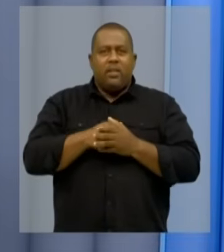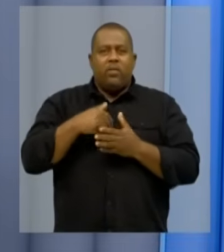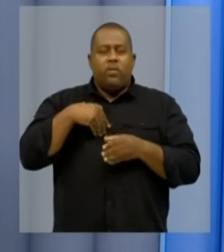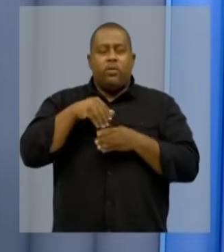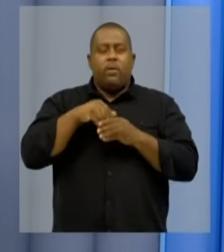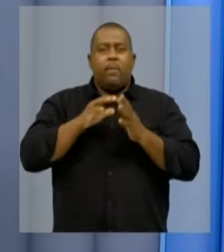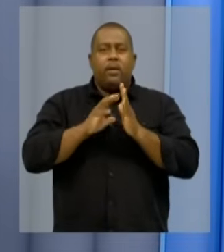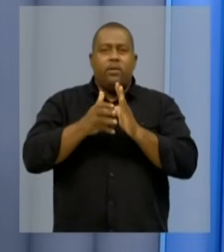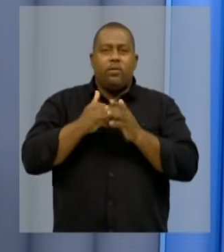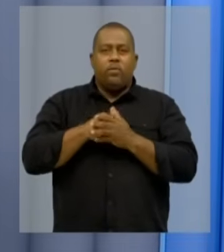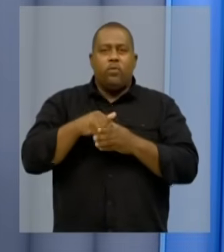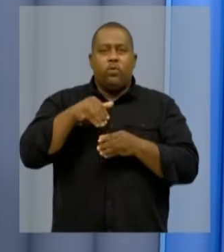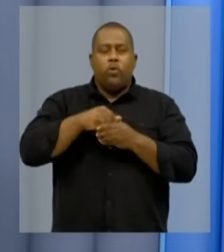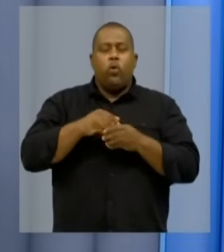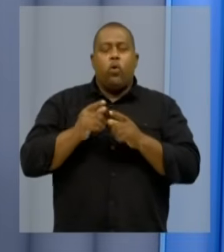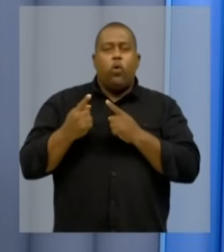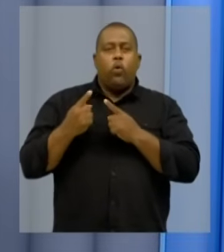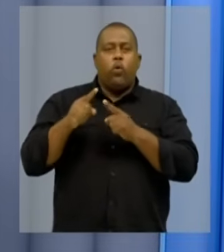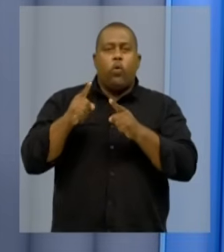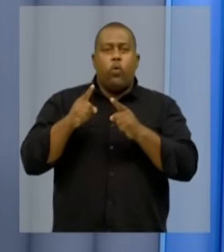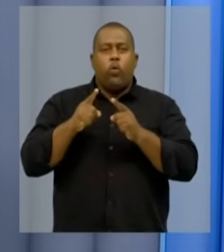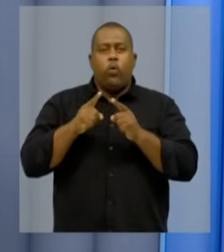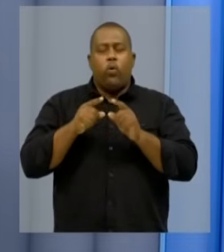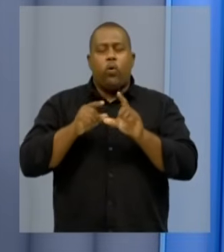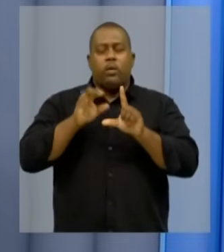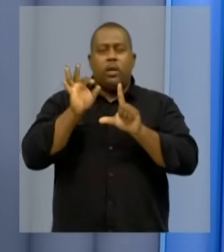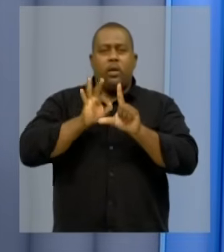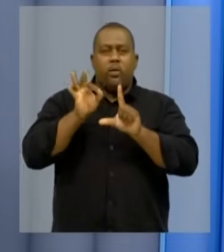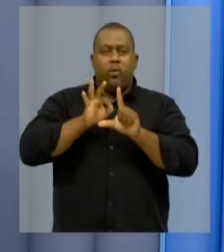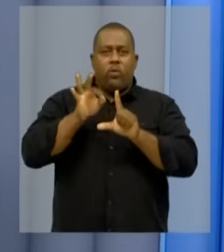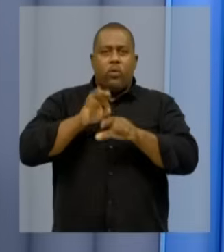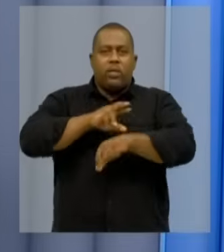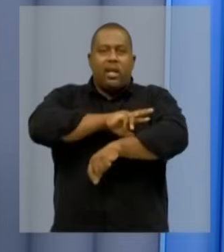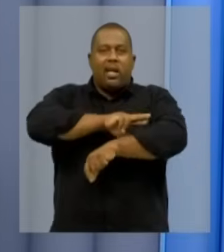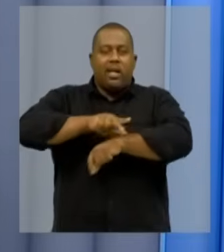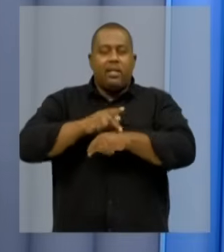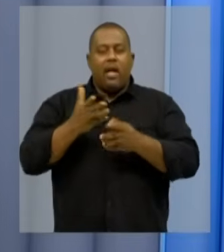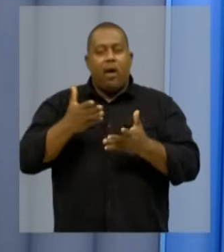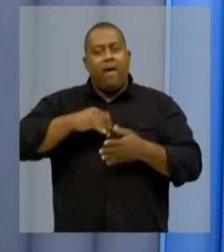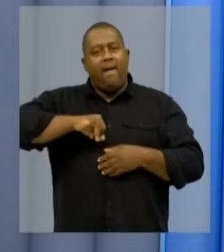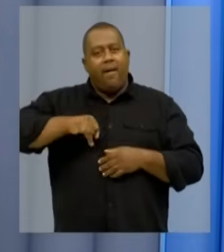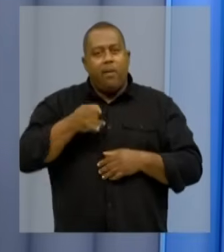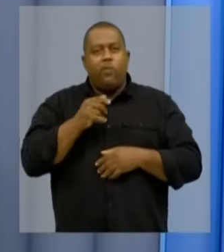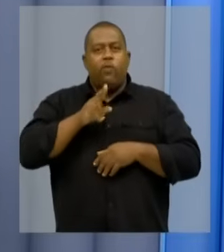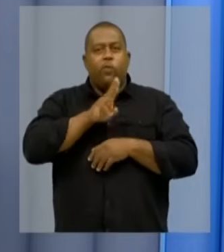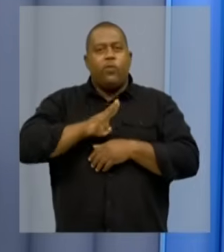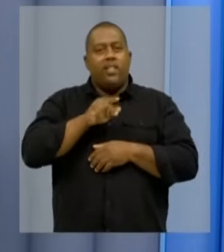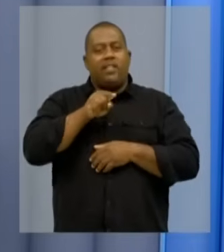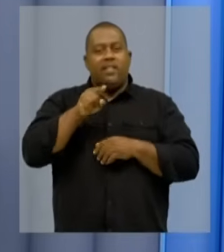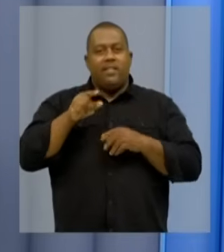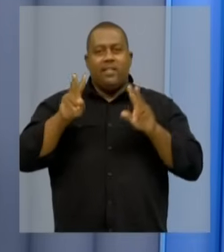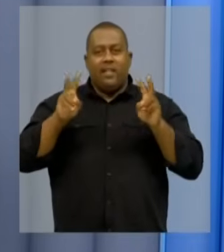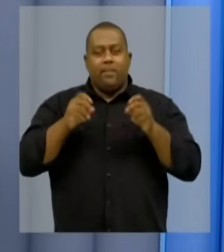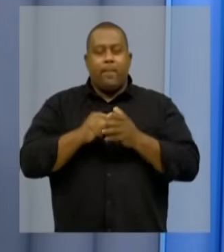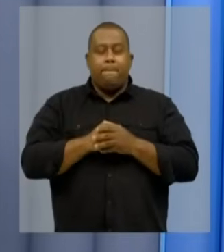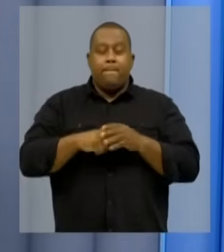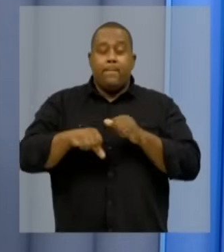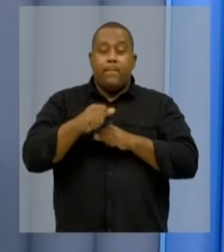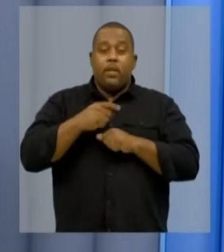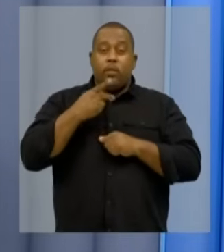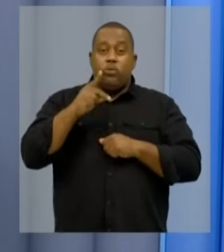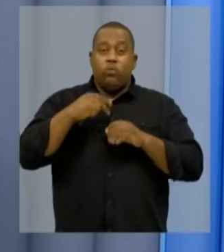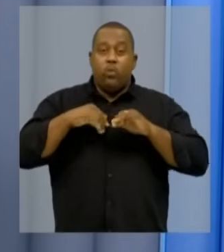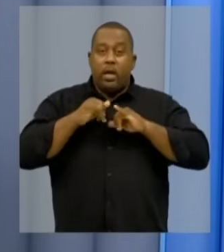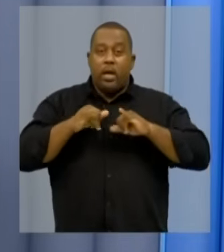votou contra as cotas raciais e agora está se utilizando disso. Mas sua campanha foi